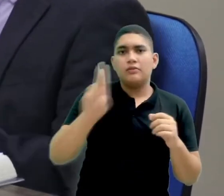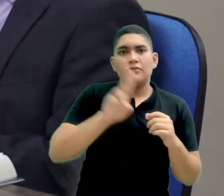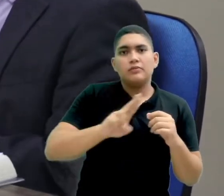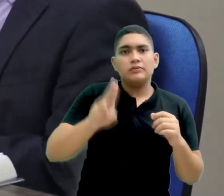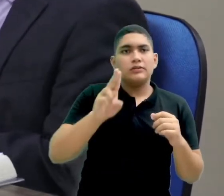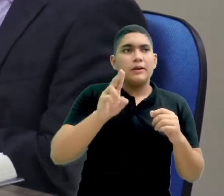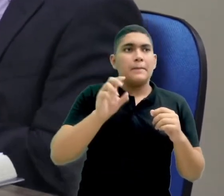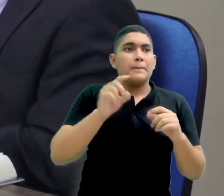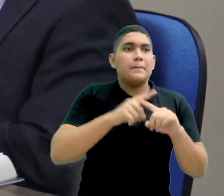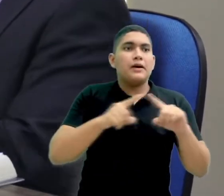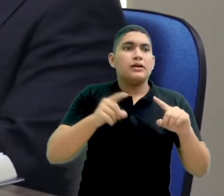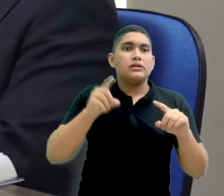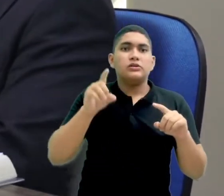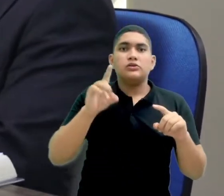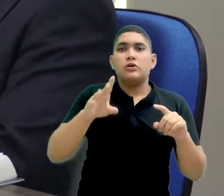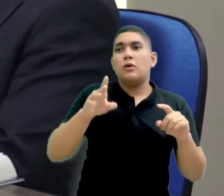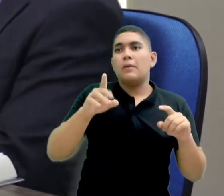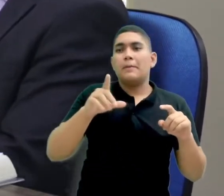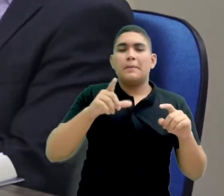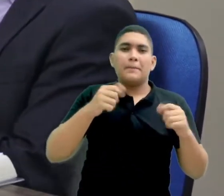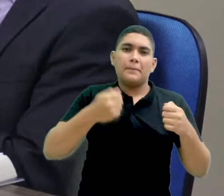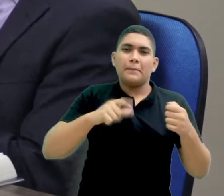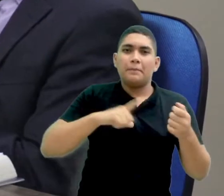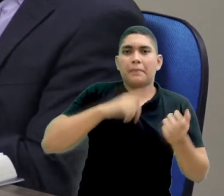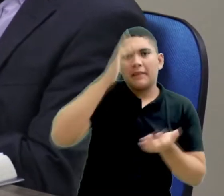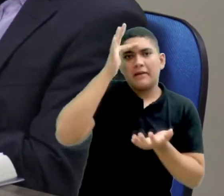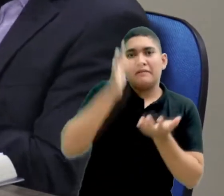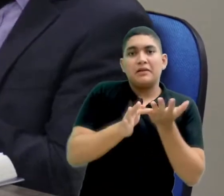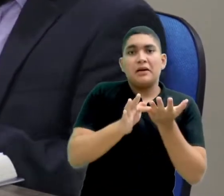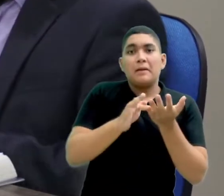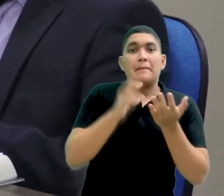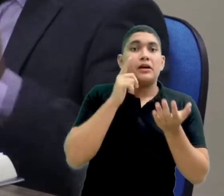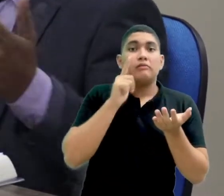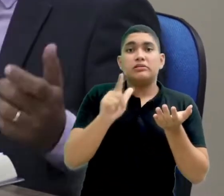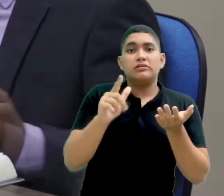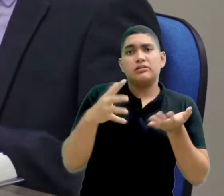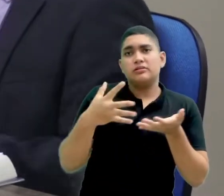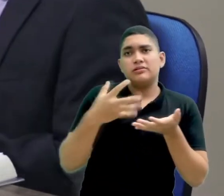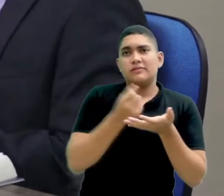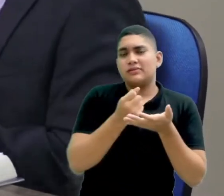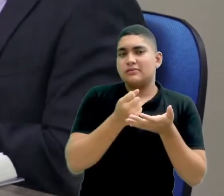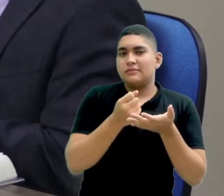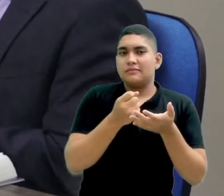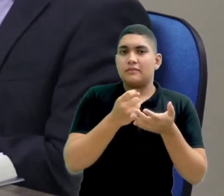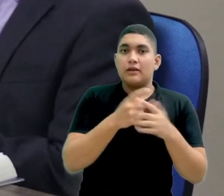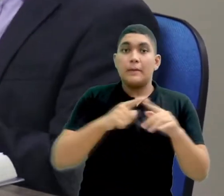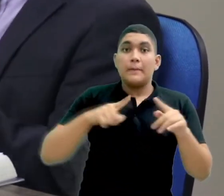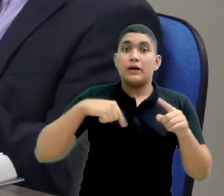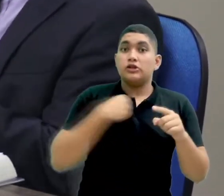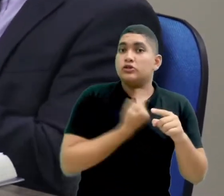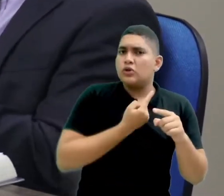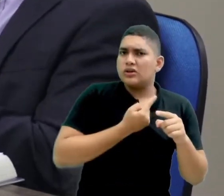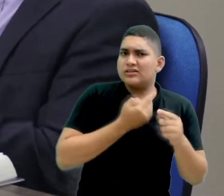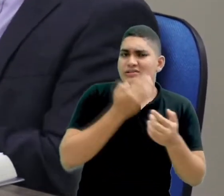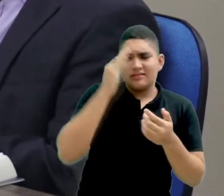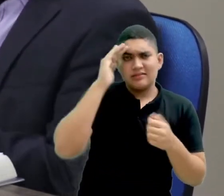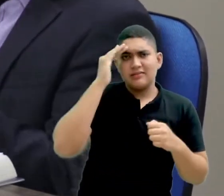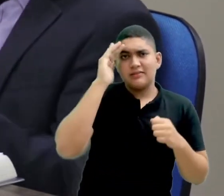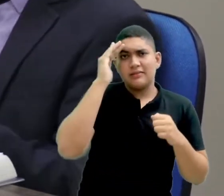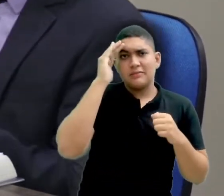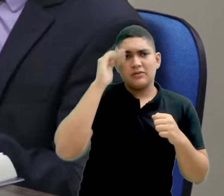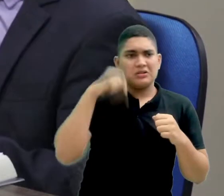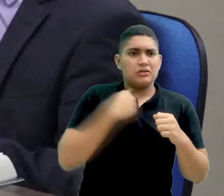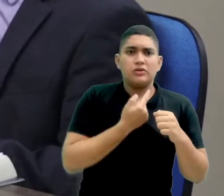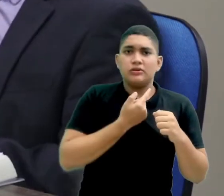é necessária para a salvação. Nós evangélicos, nós entendemos que não vivemos